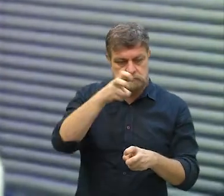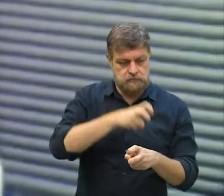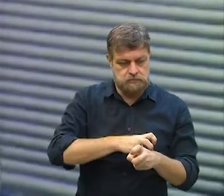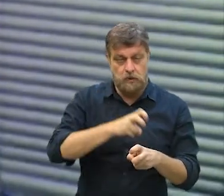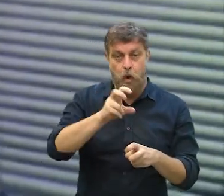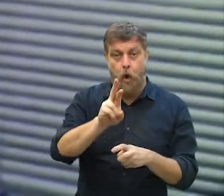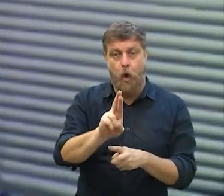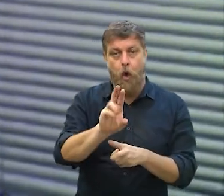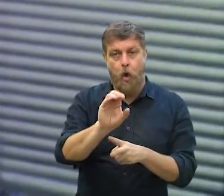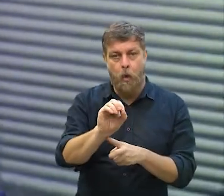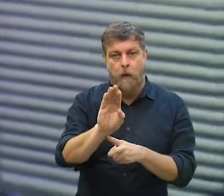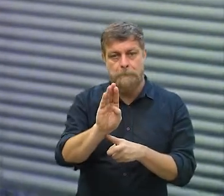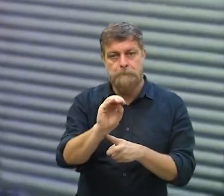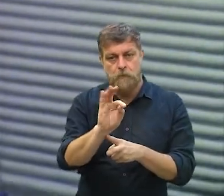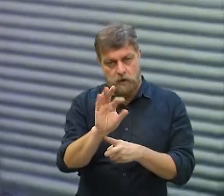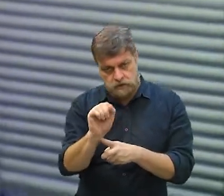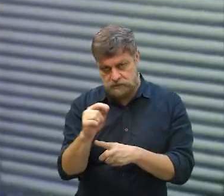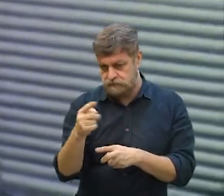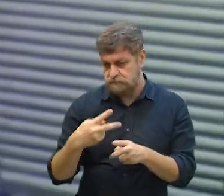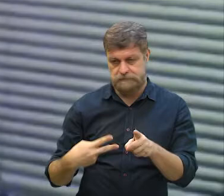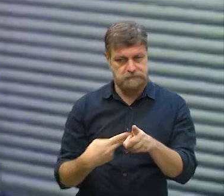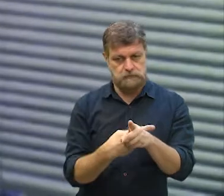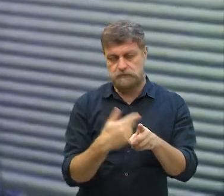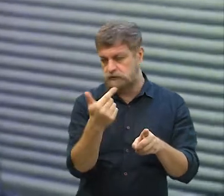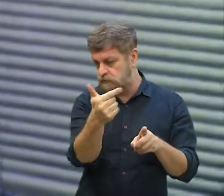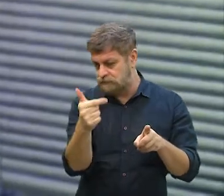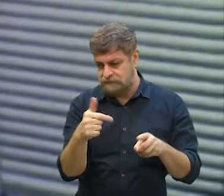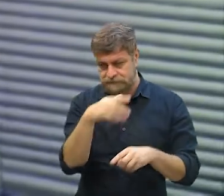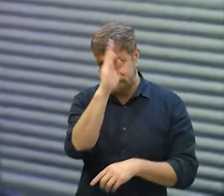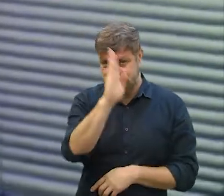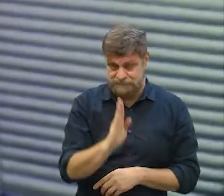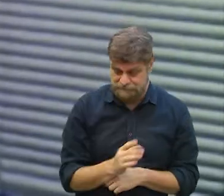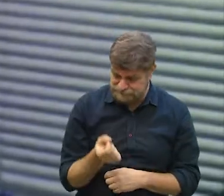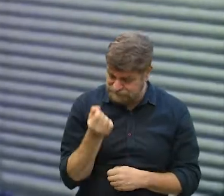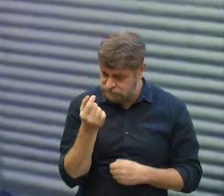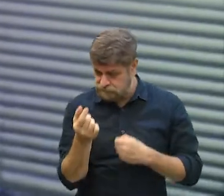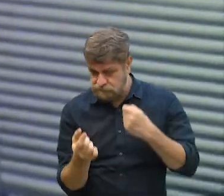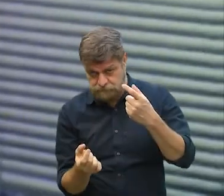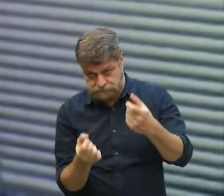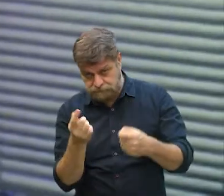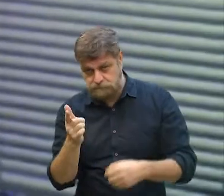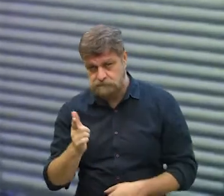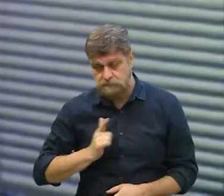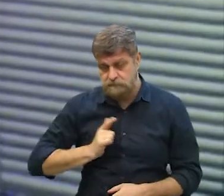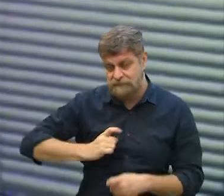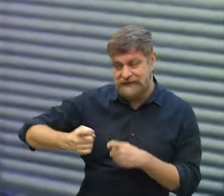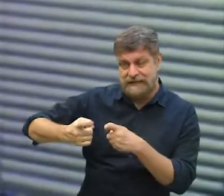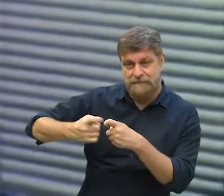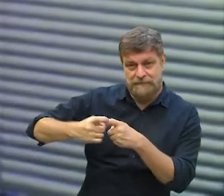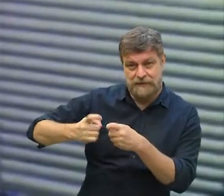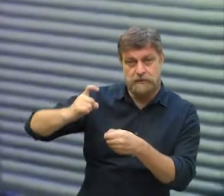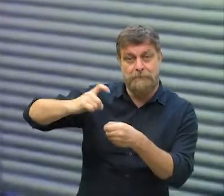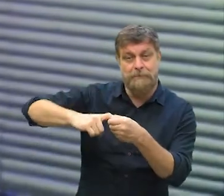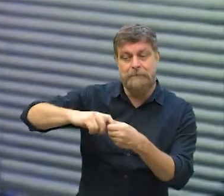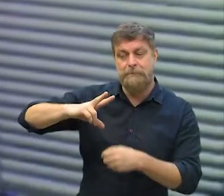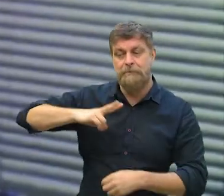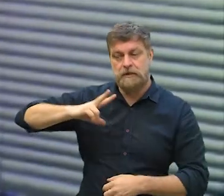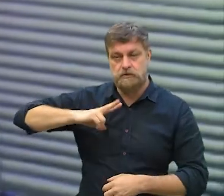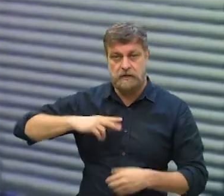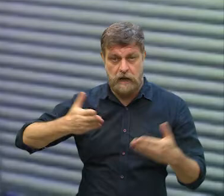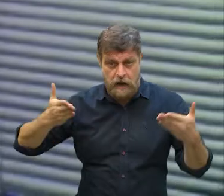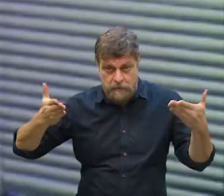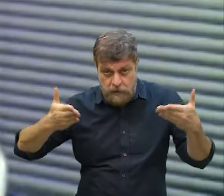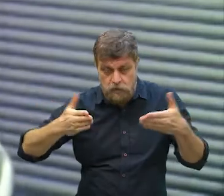operadoras de saúde são obrigadas a fornecer ainda a cirurgia robótica. Algumas, em caráter excepcional, fornecem, mas hoje a cirurgia